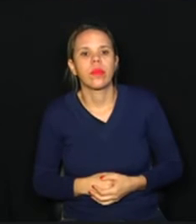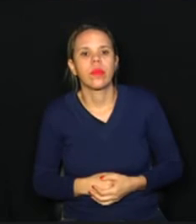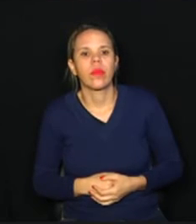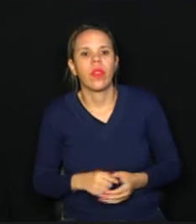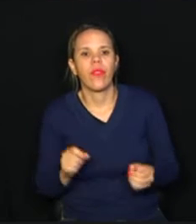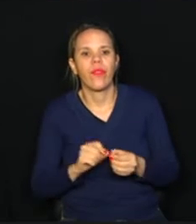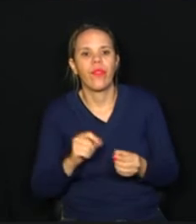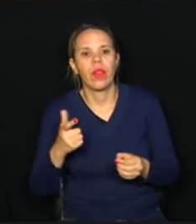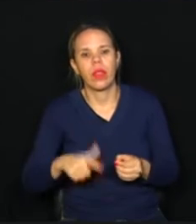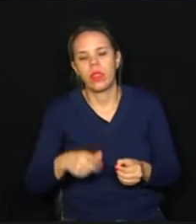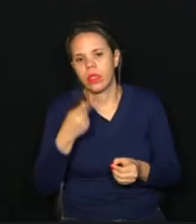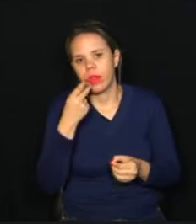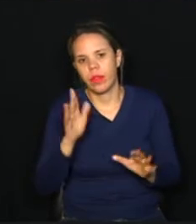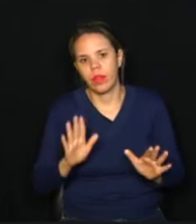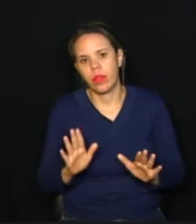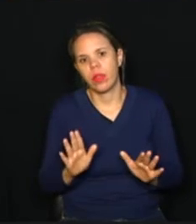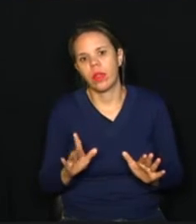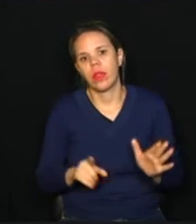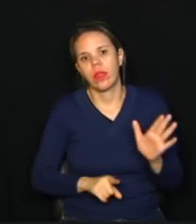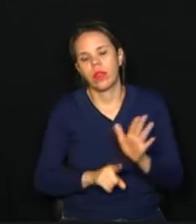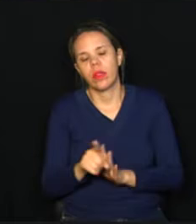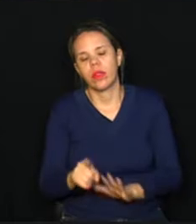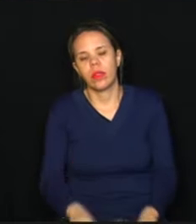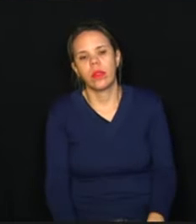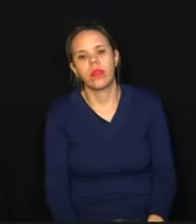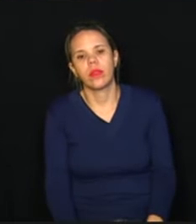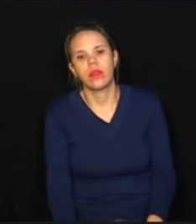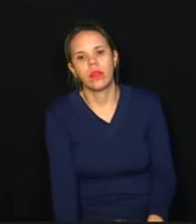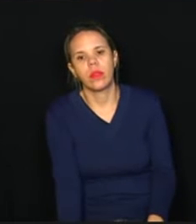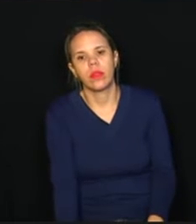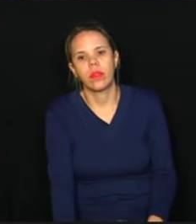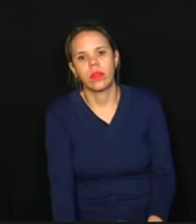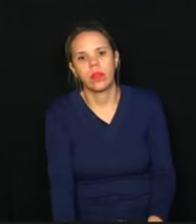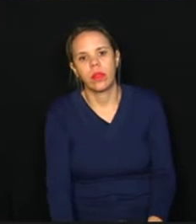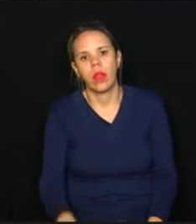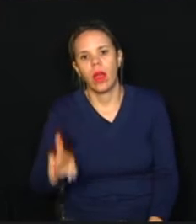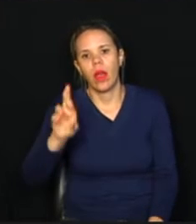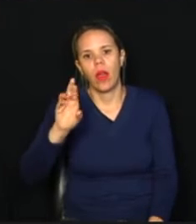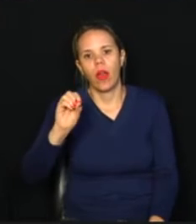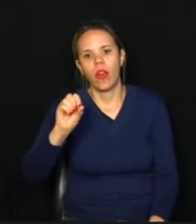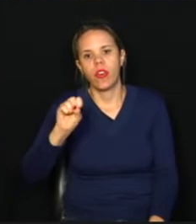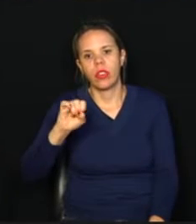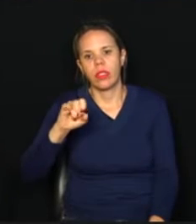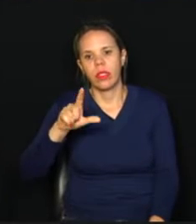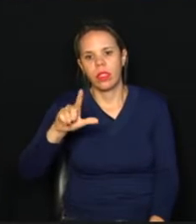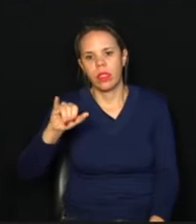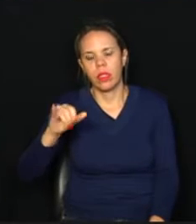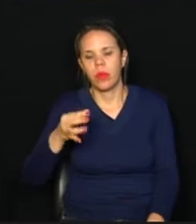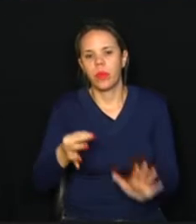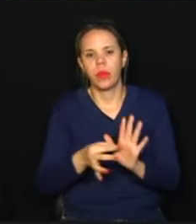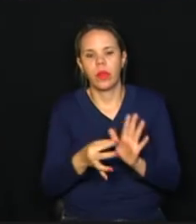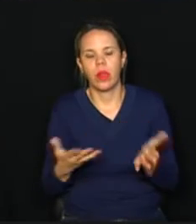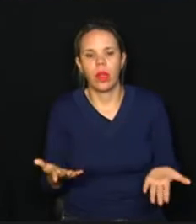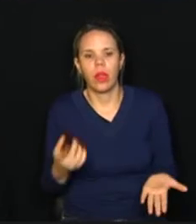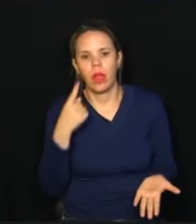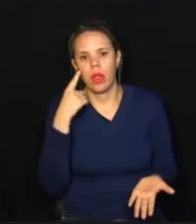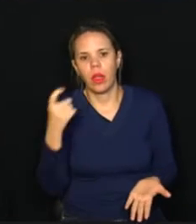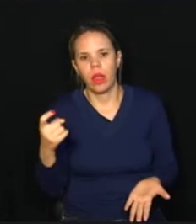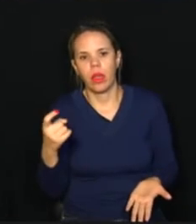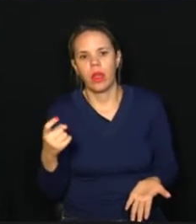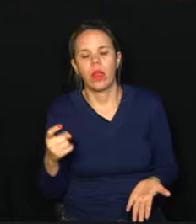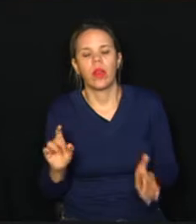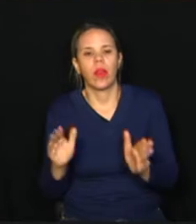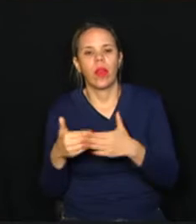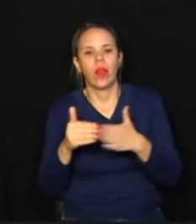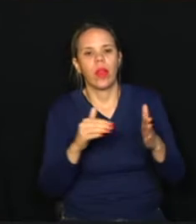faz mais alguma coisa. Tem uma pergunta aqui da Roseli, que é o seguinte: a pergunta central, na minha opinião, é: quem interessa tal